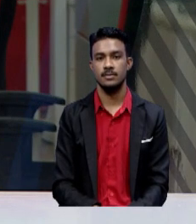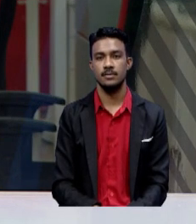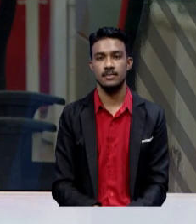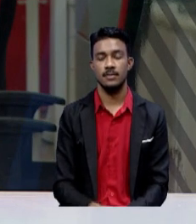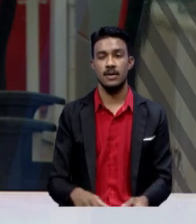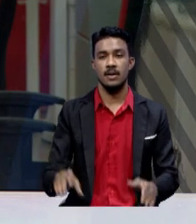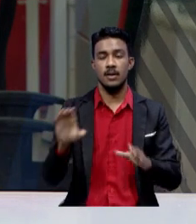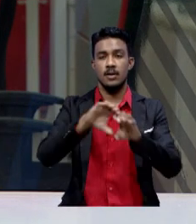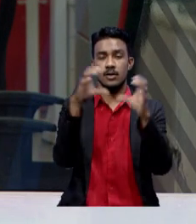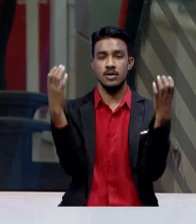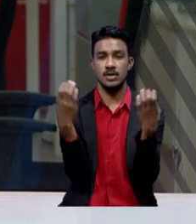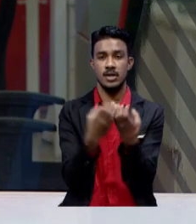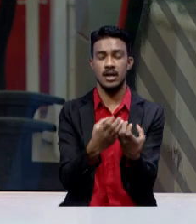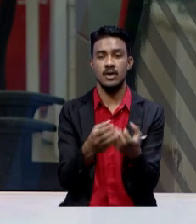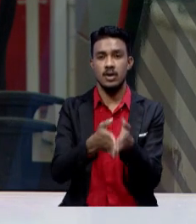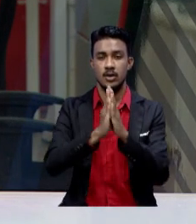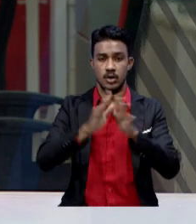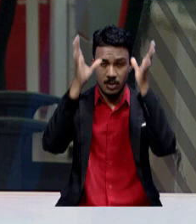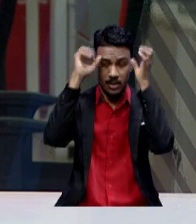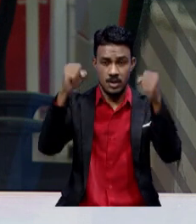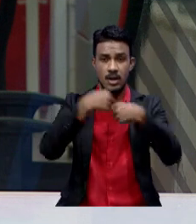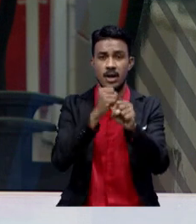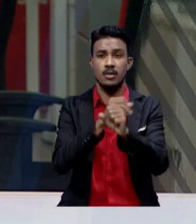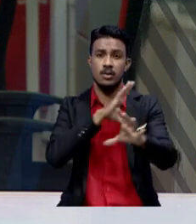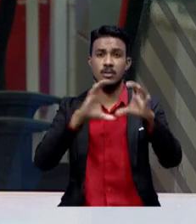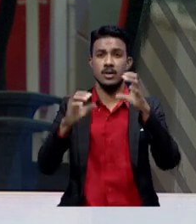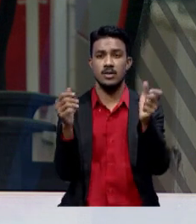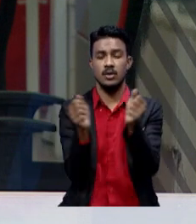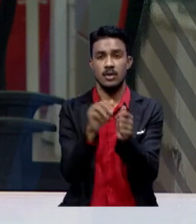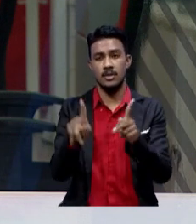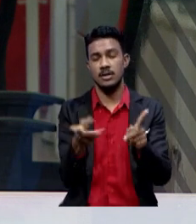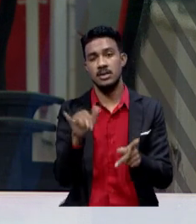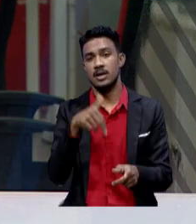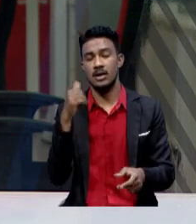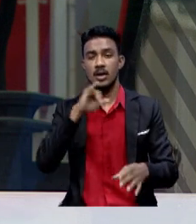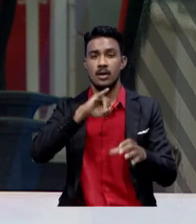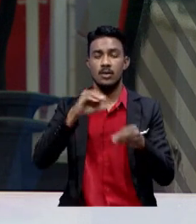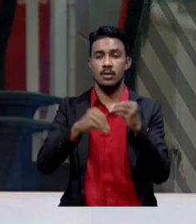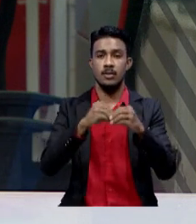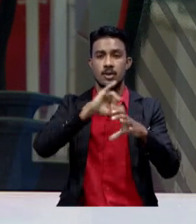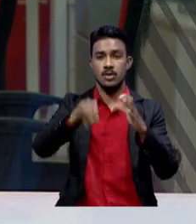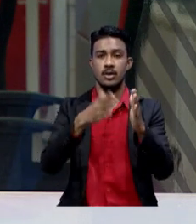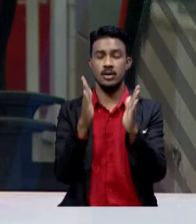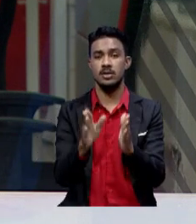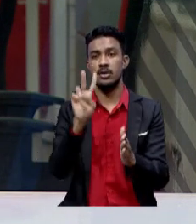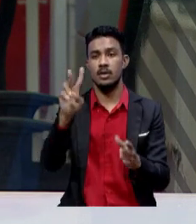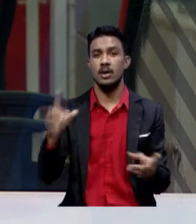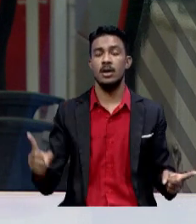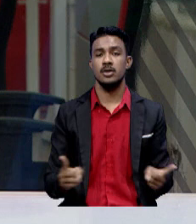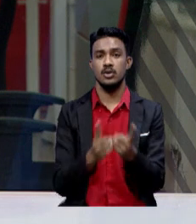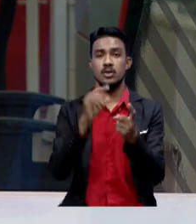Consell d'Impremsa, o president de República, a la comunicação, uma entidade relevante, com a jornalista na rua, Nebea Soro, Justiça.